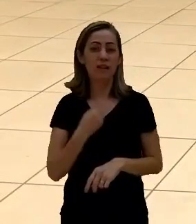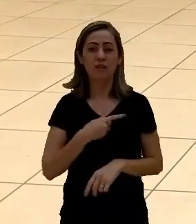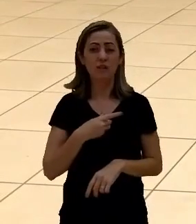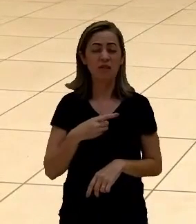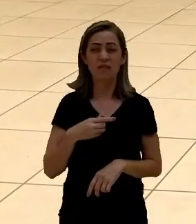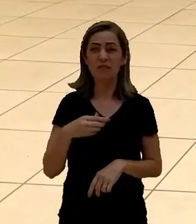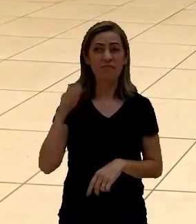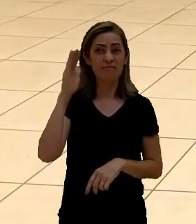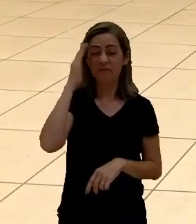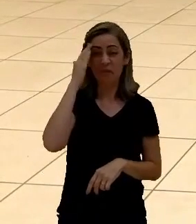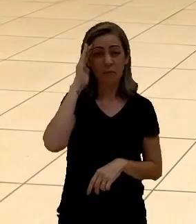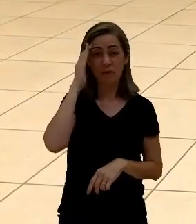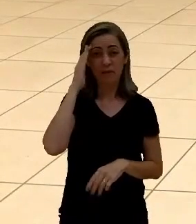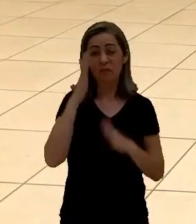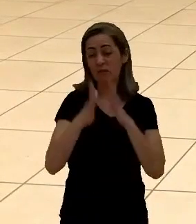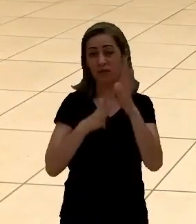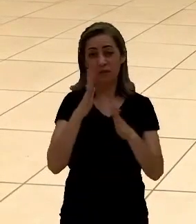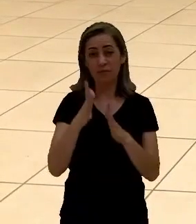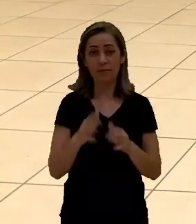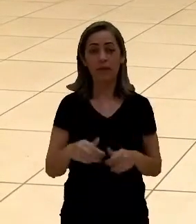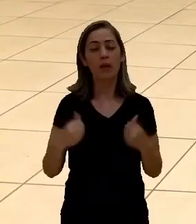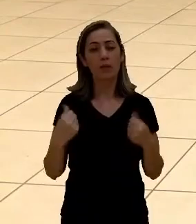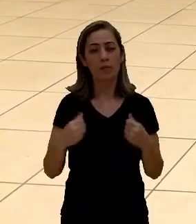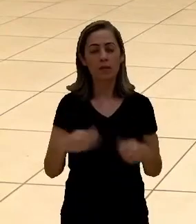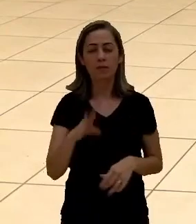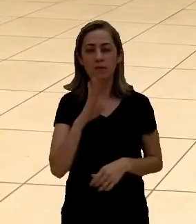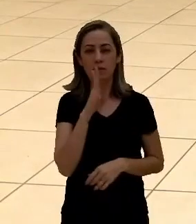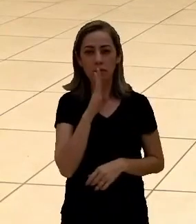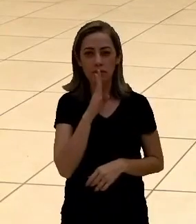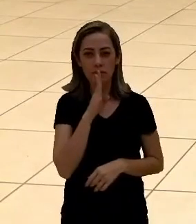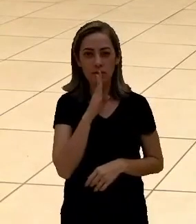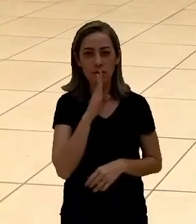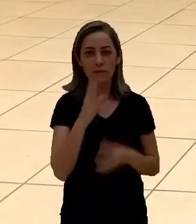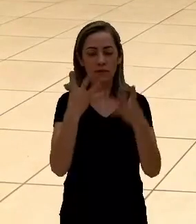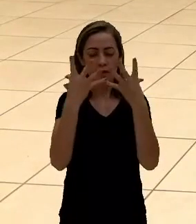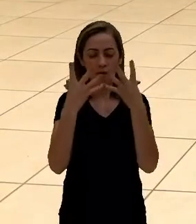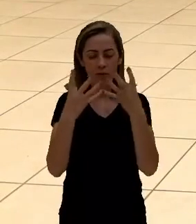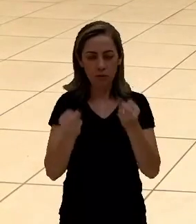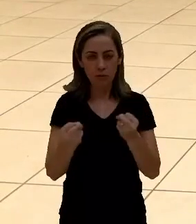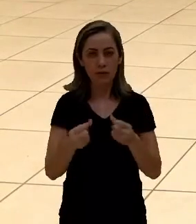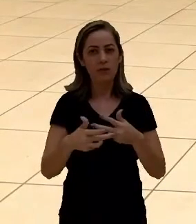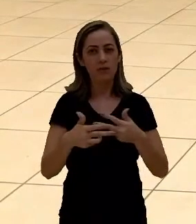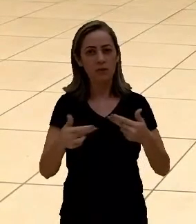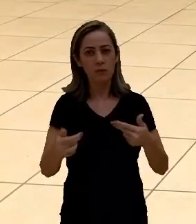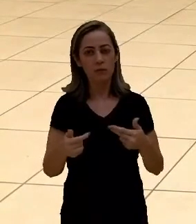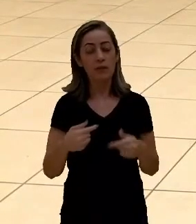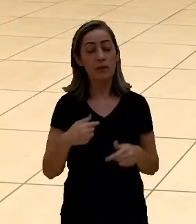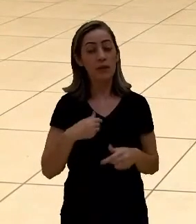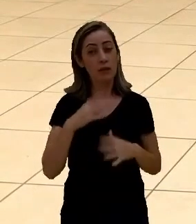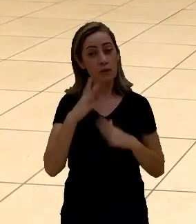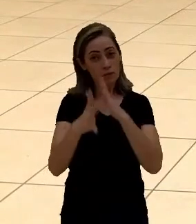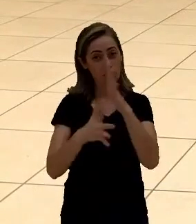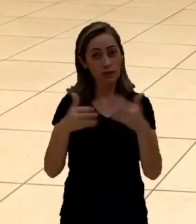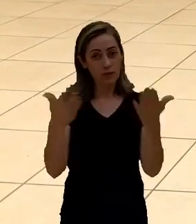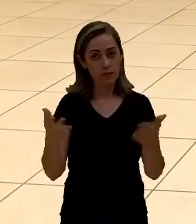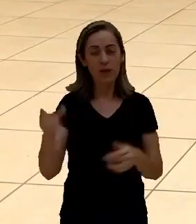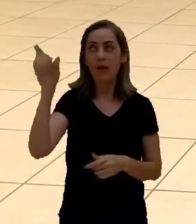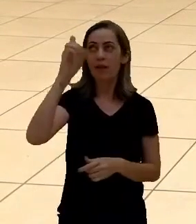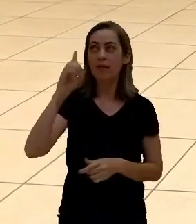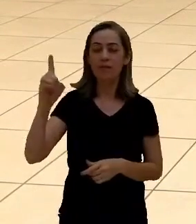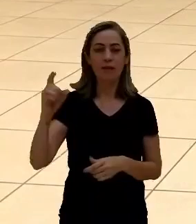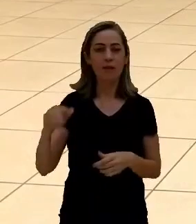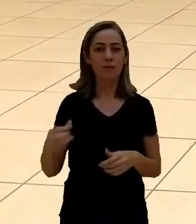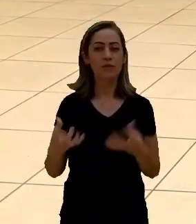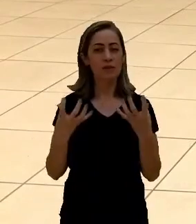falando é preciso silenciar para que você acolha aquilo que eu estou te dizendo deus quer falar conosco